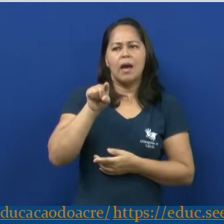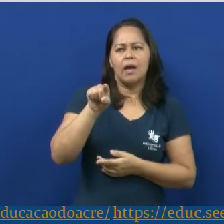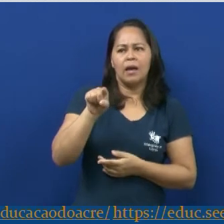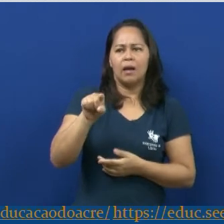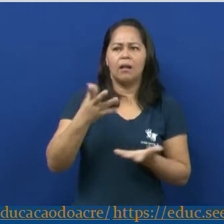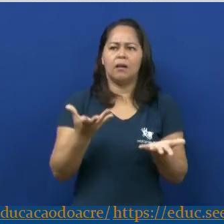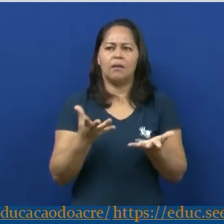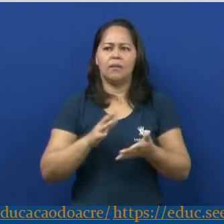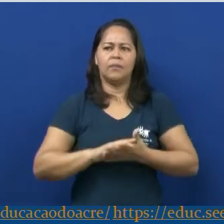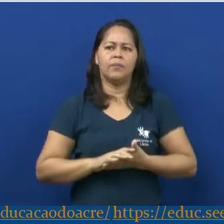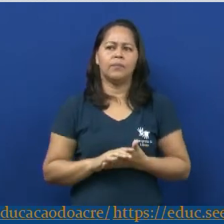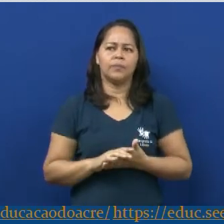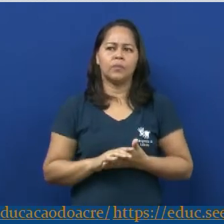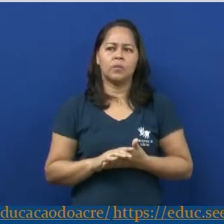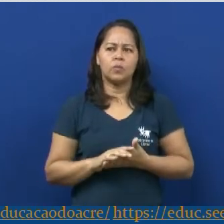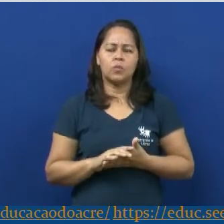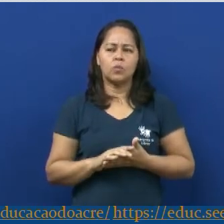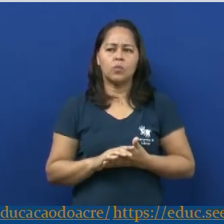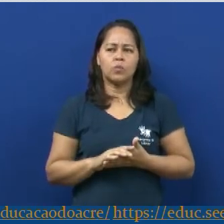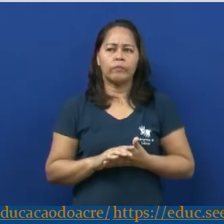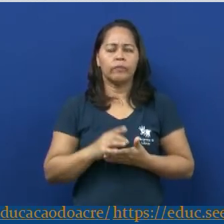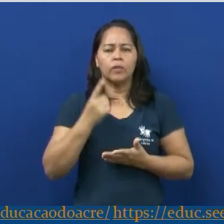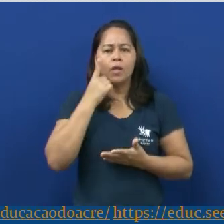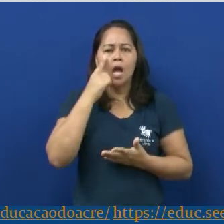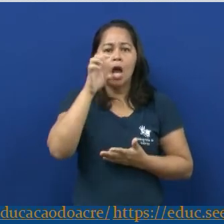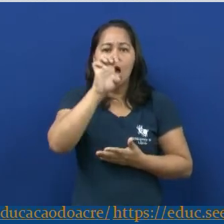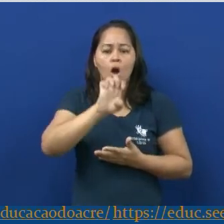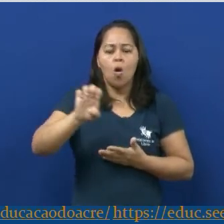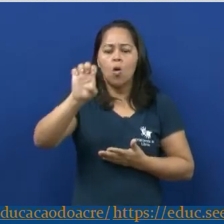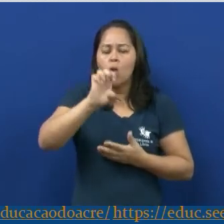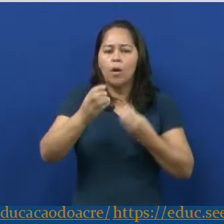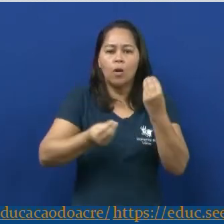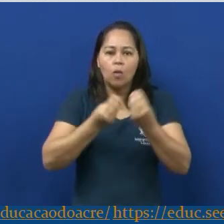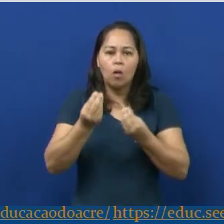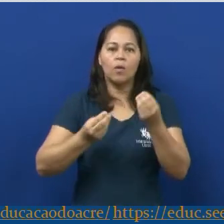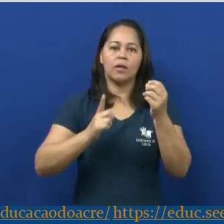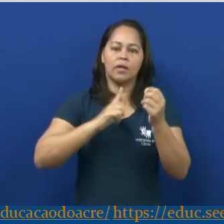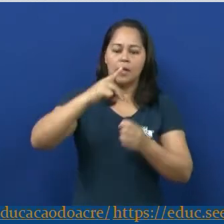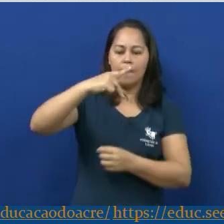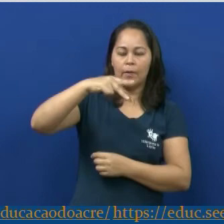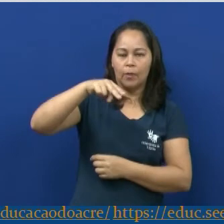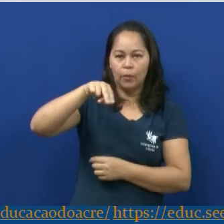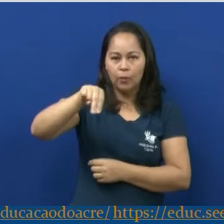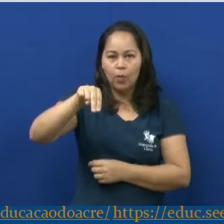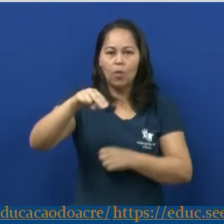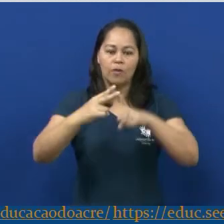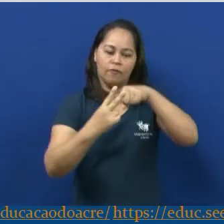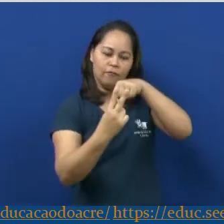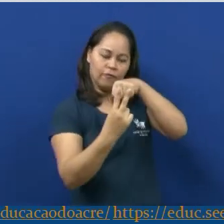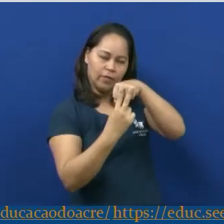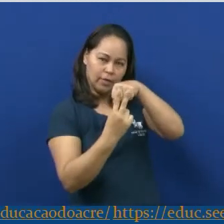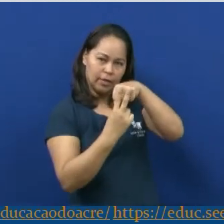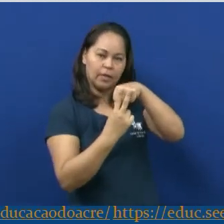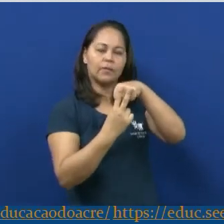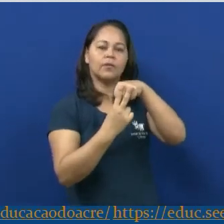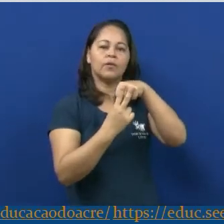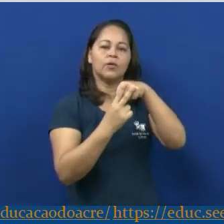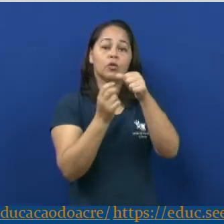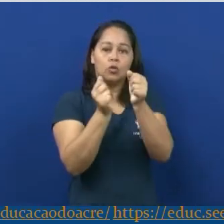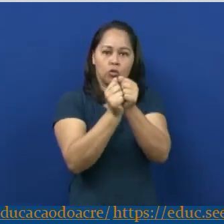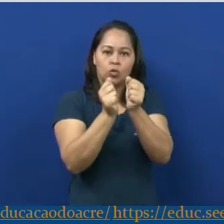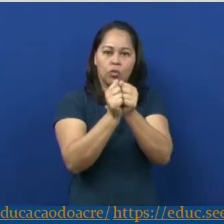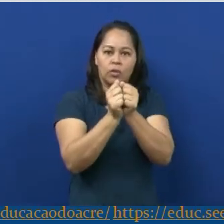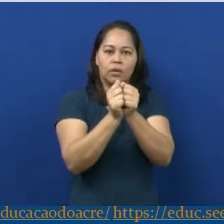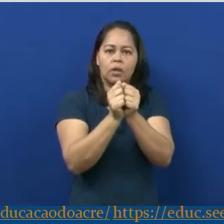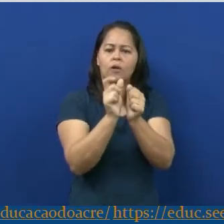e agora como é que eu faço para colocar um presente perfeito pronome verbo auxiliar o